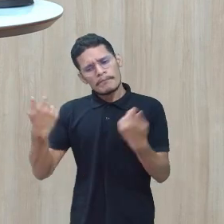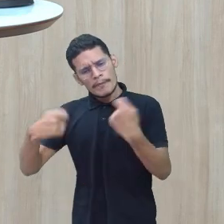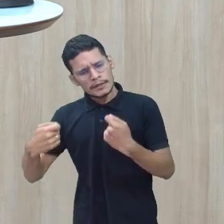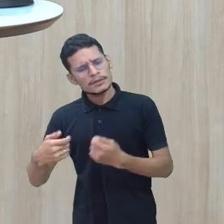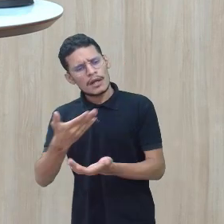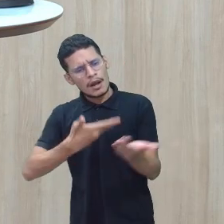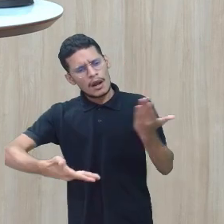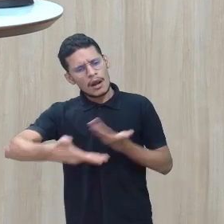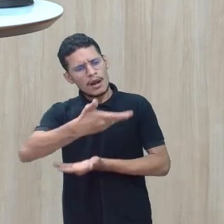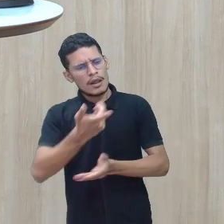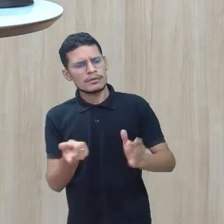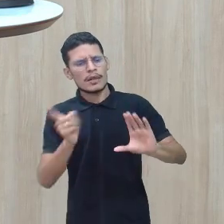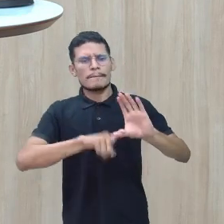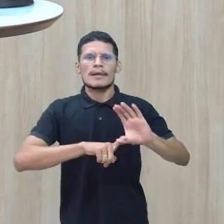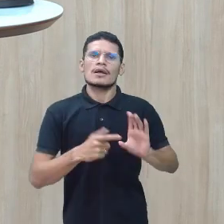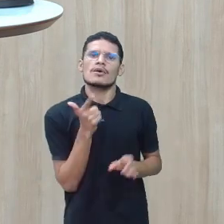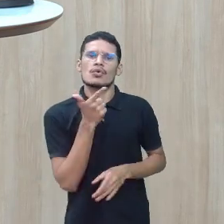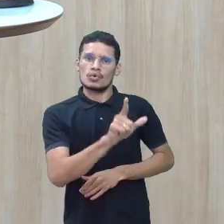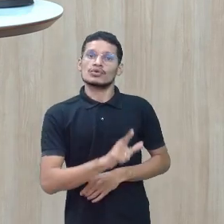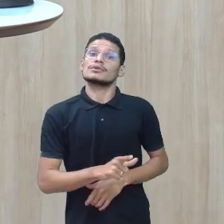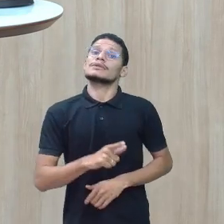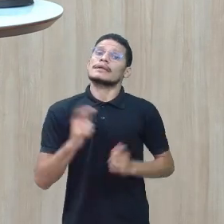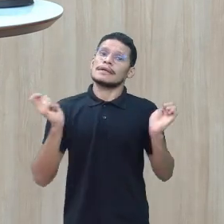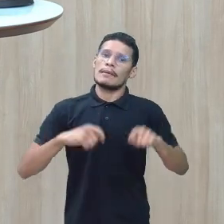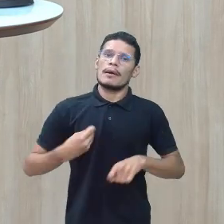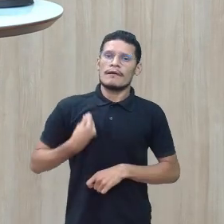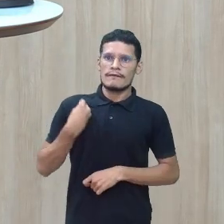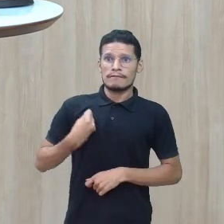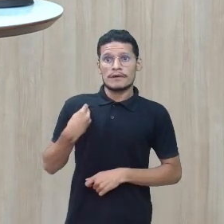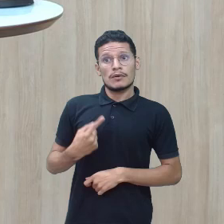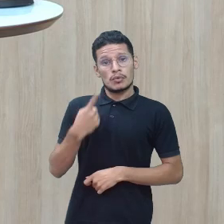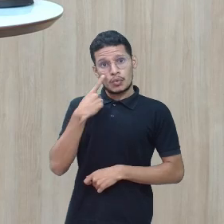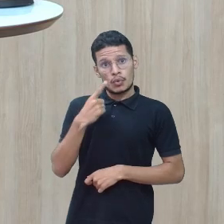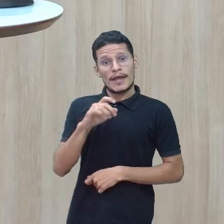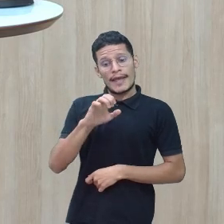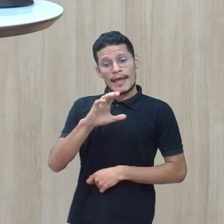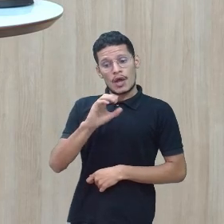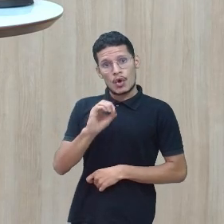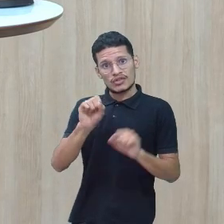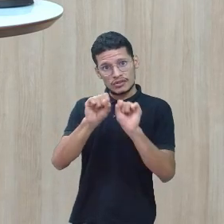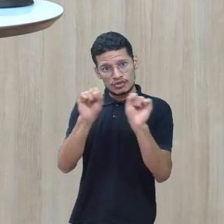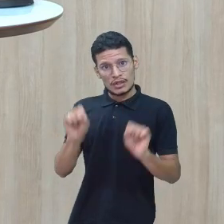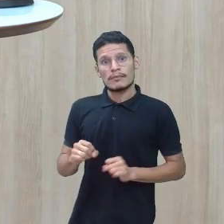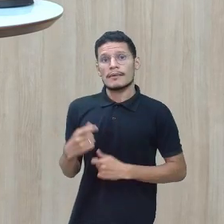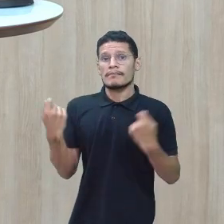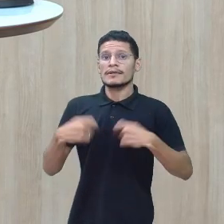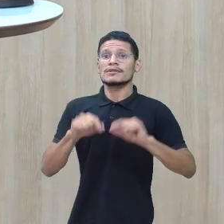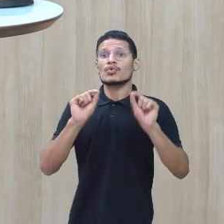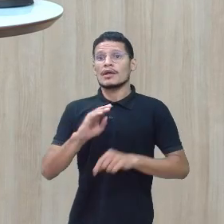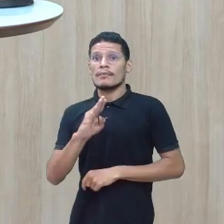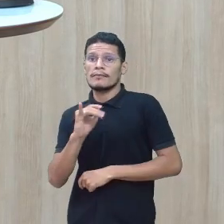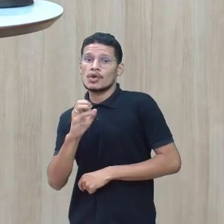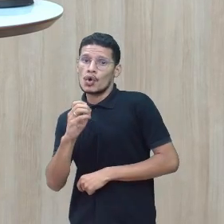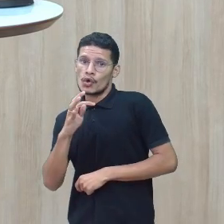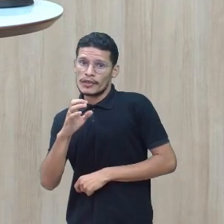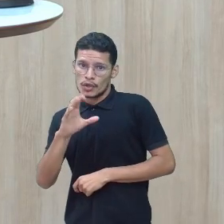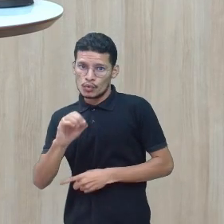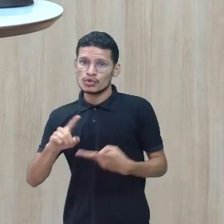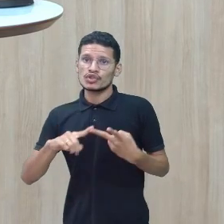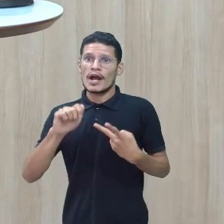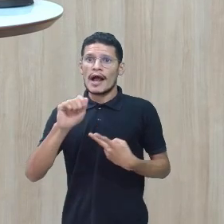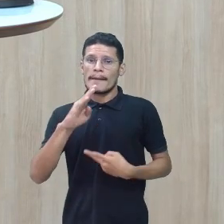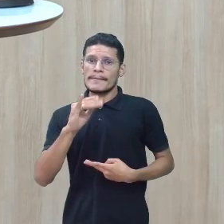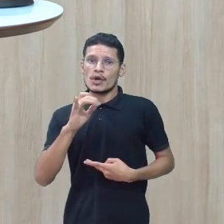para sobreviver. E nesse ecossistema precisa-se dos fatores bióticos e abióticos.